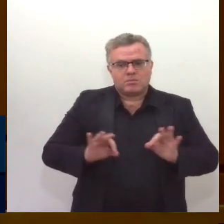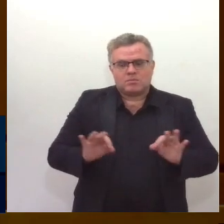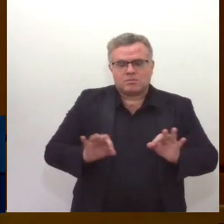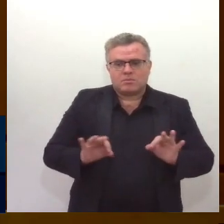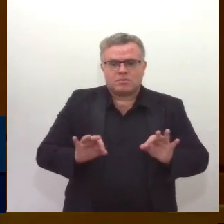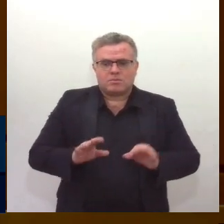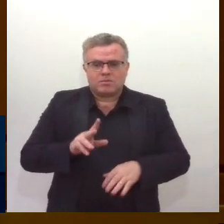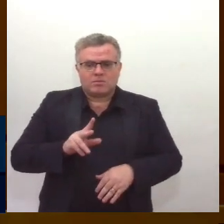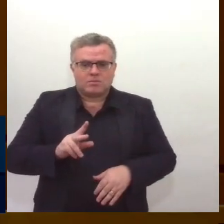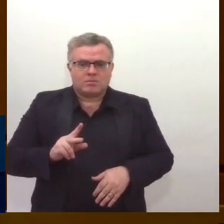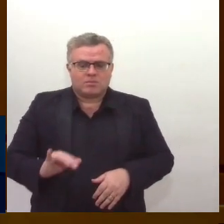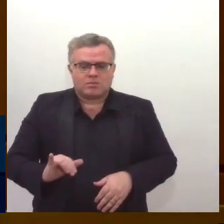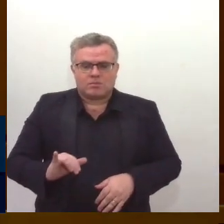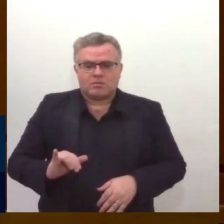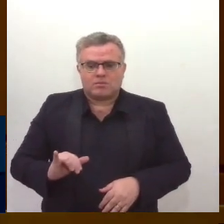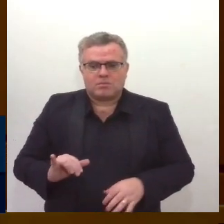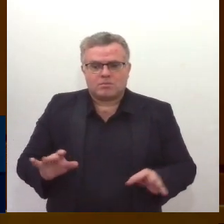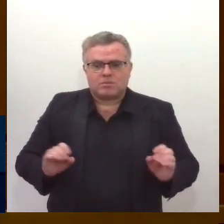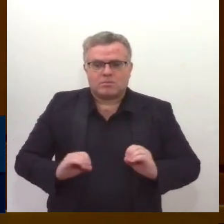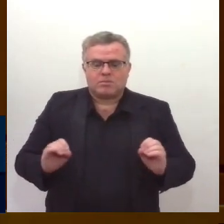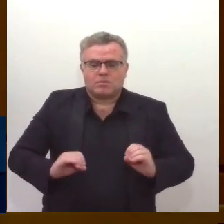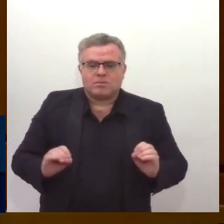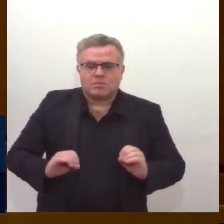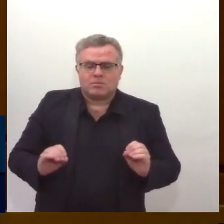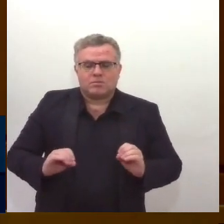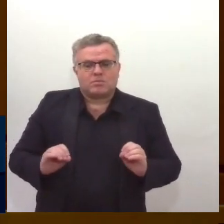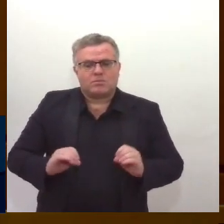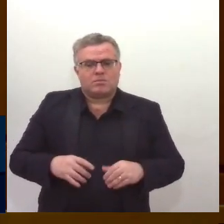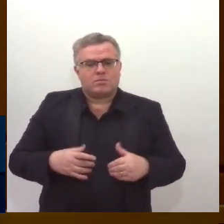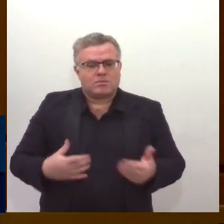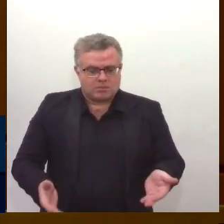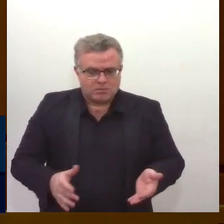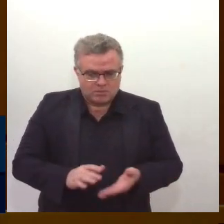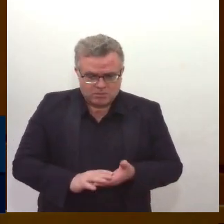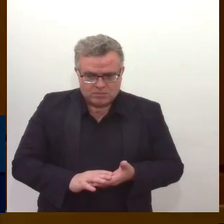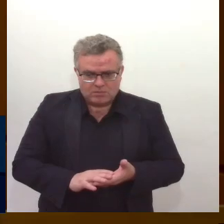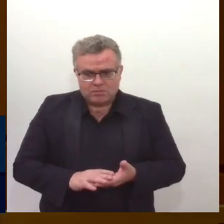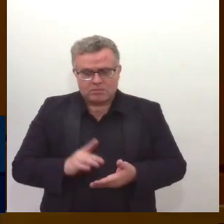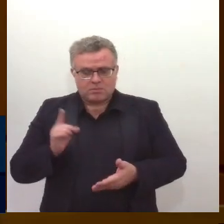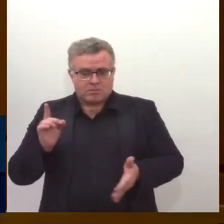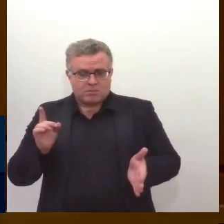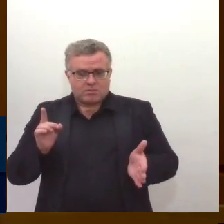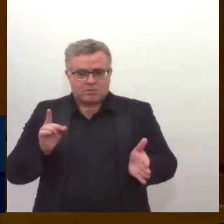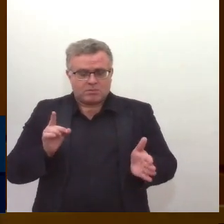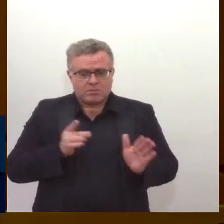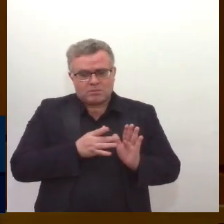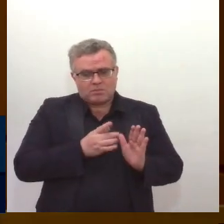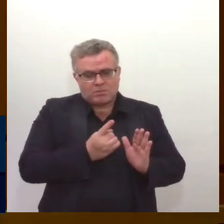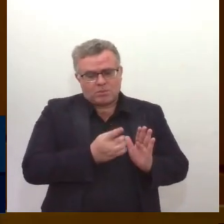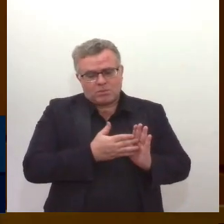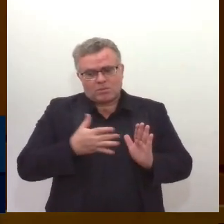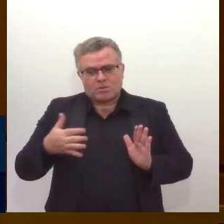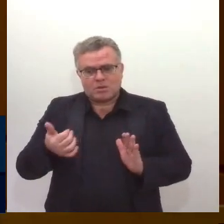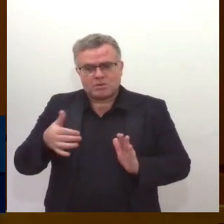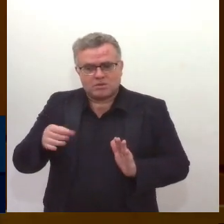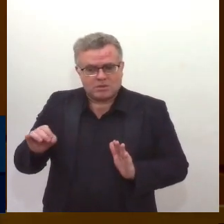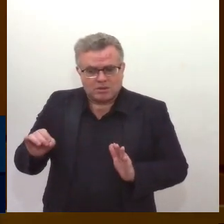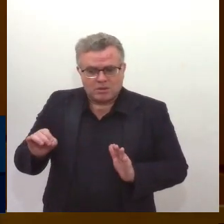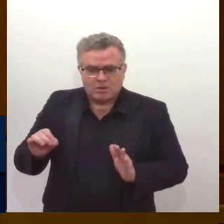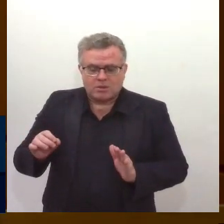pontos, nenhuma escala de 1 a 100, nenhum município. Então, todos estão com índice